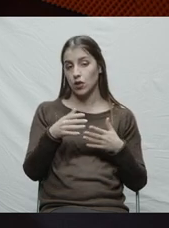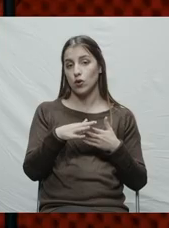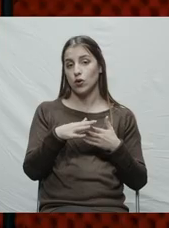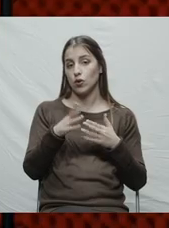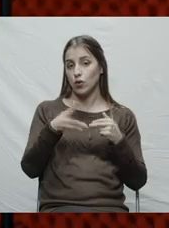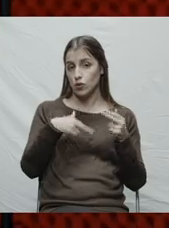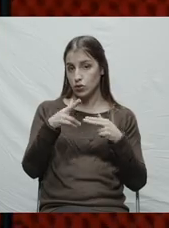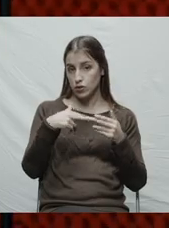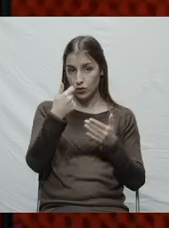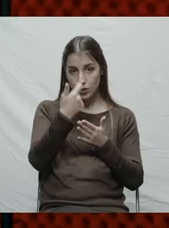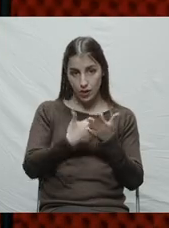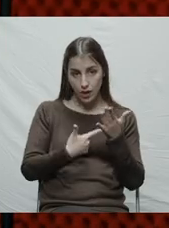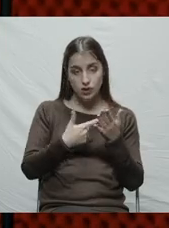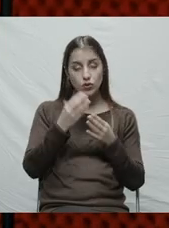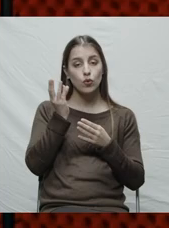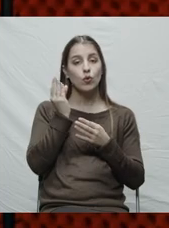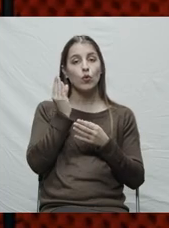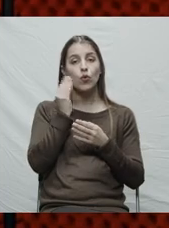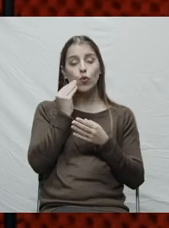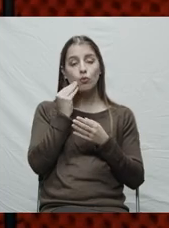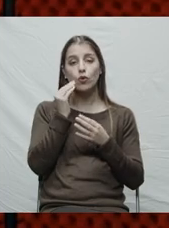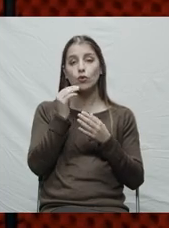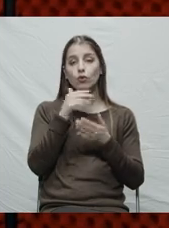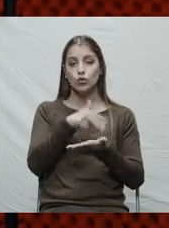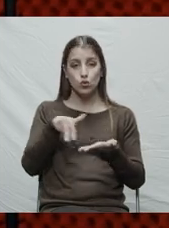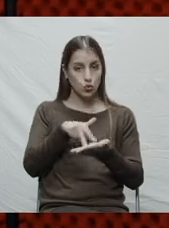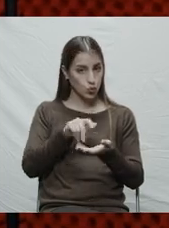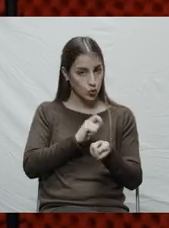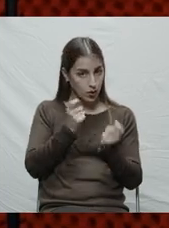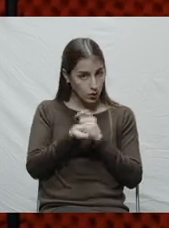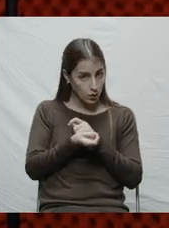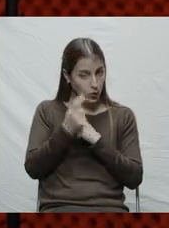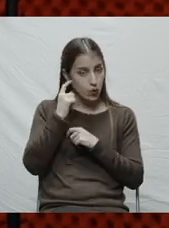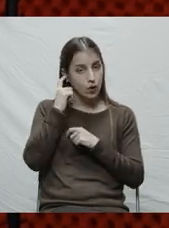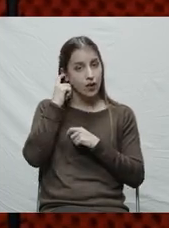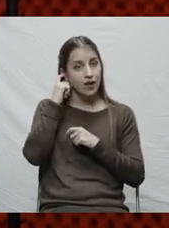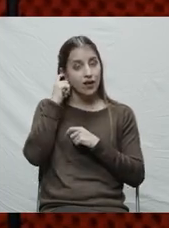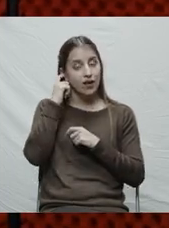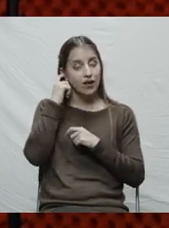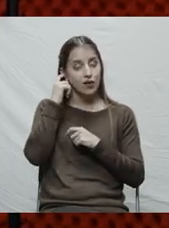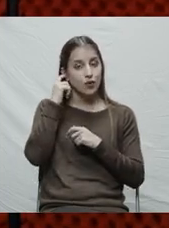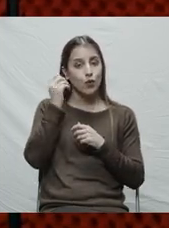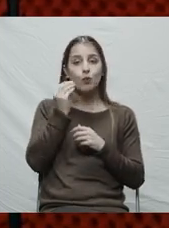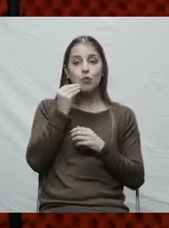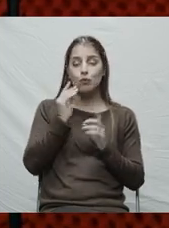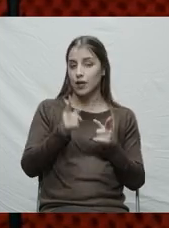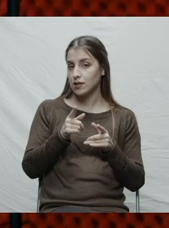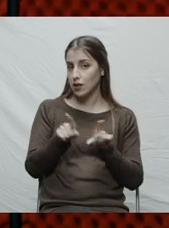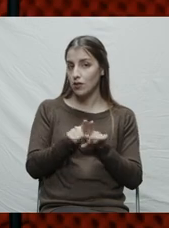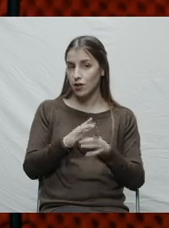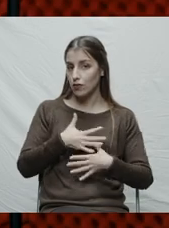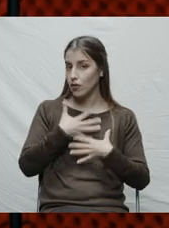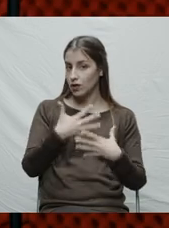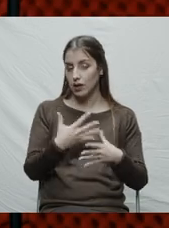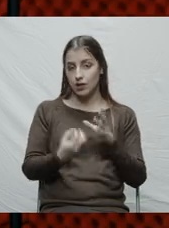construção de texto, como é que isto se cruza depois no estúdio? De onde é que parte? Parte deste desejo, de uma vontade de alguém que quer criar